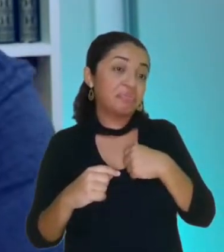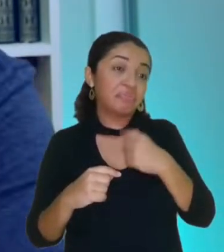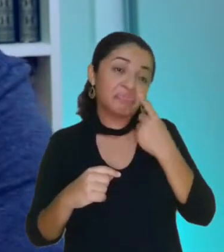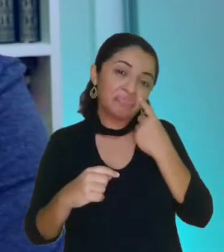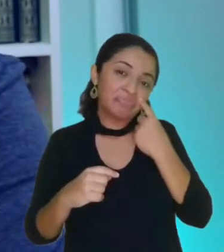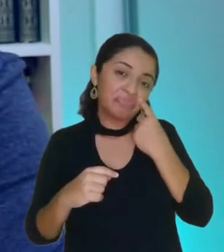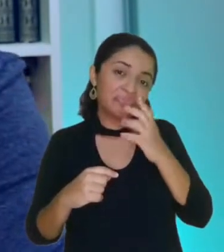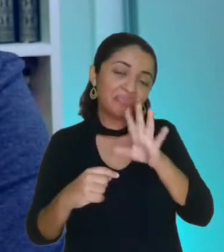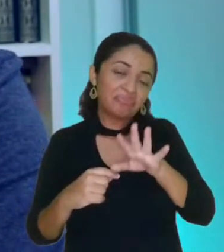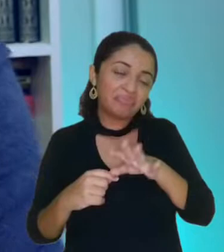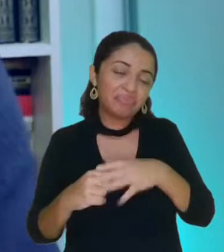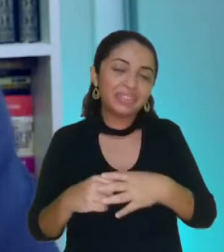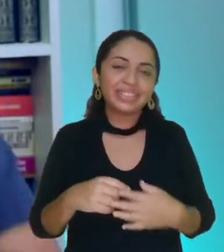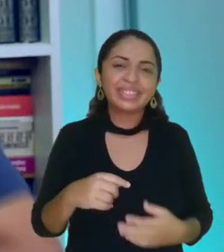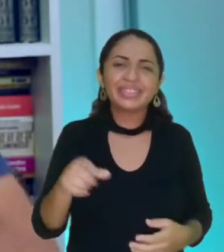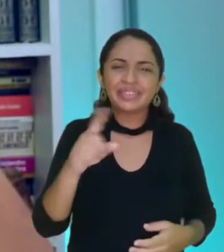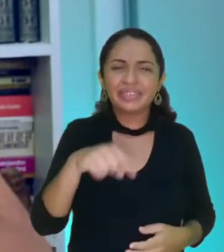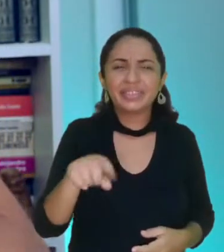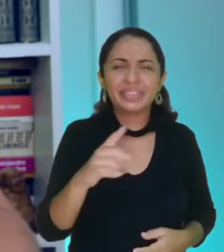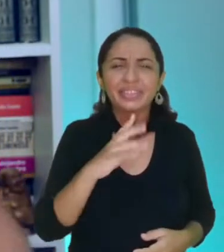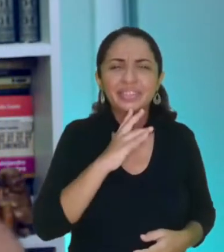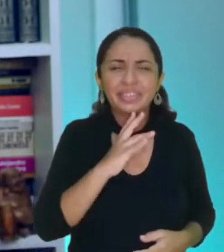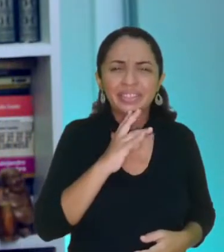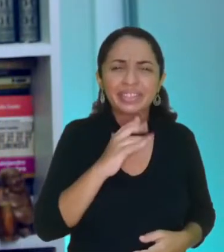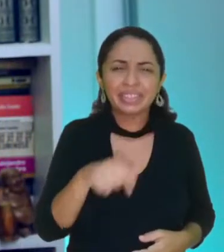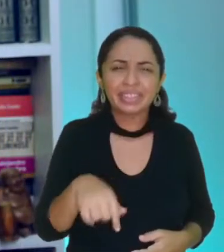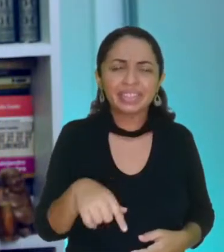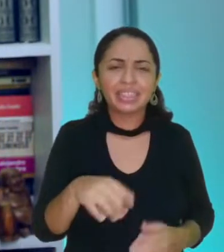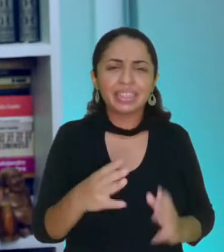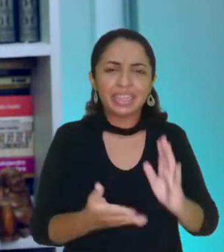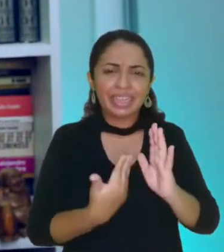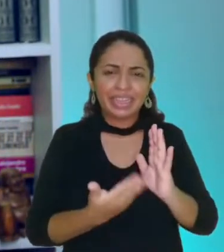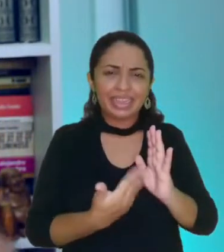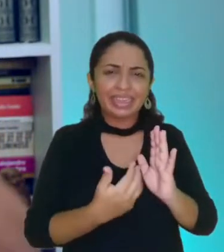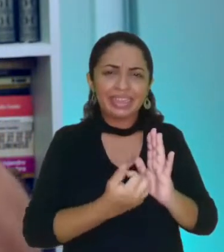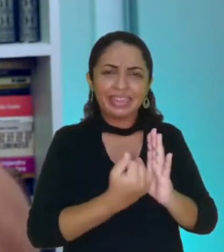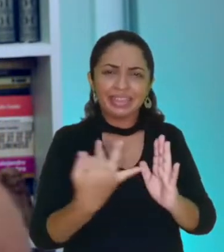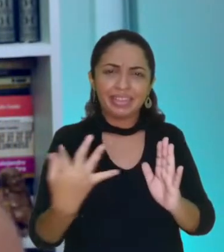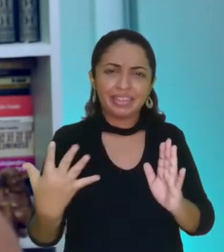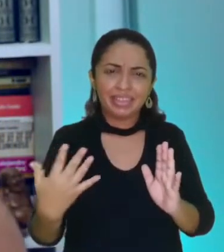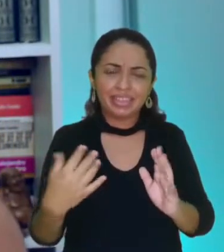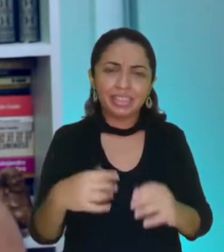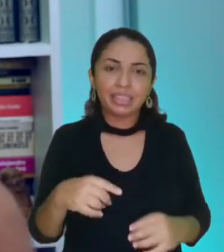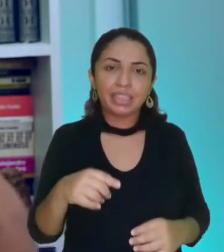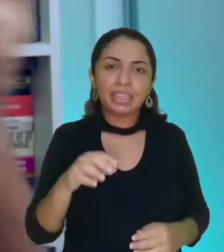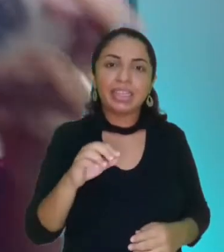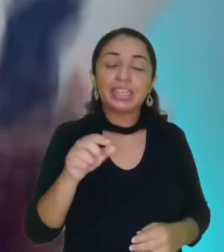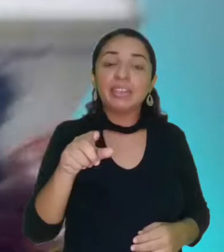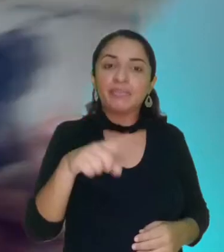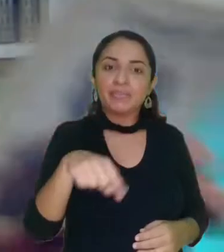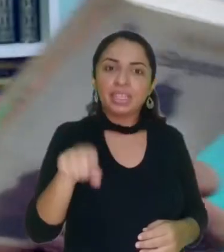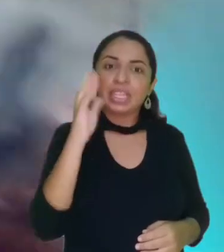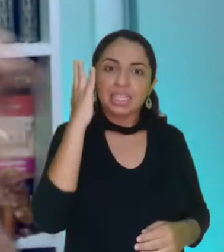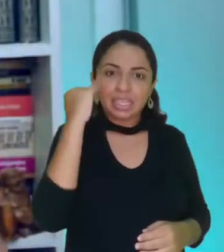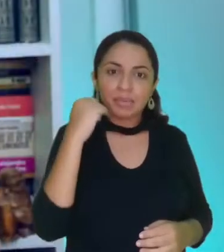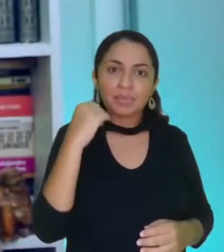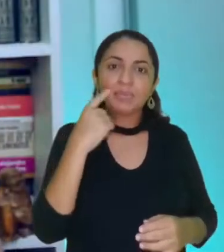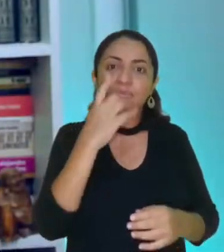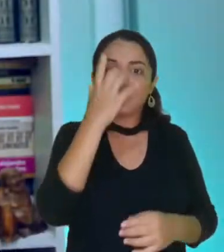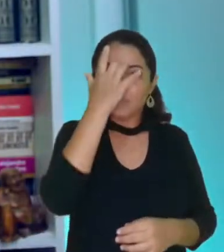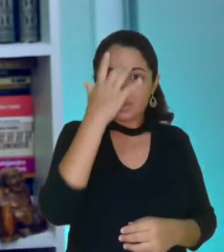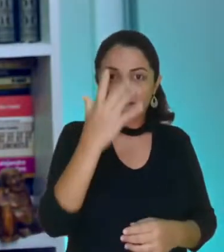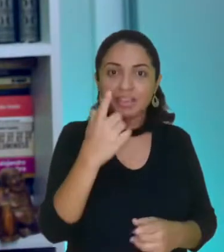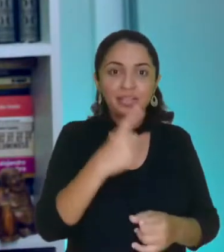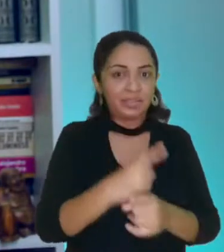ver. Vocês estão reconhecendo, né, esse livro, essa coleção, né? Quem frequenta sebo sabe que é fácil de